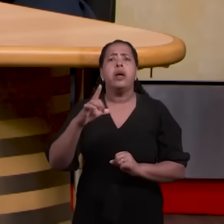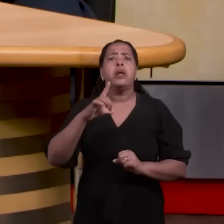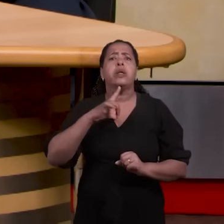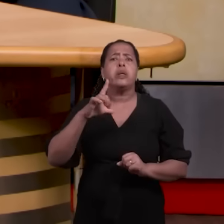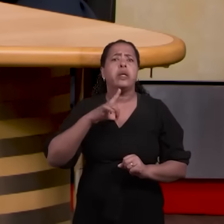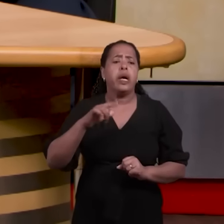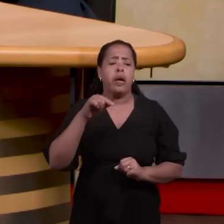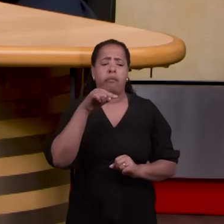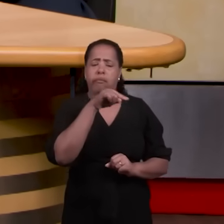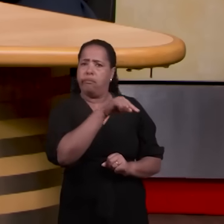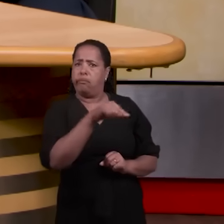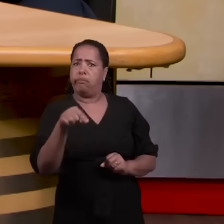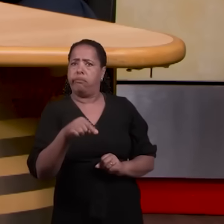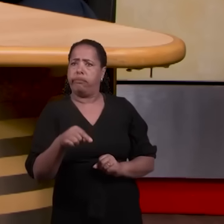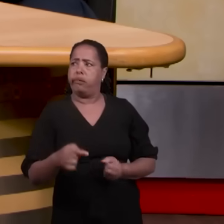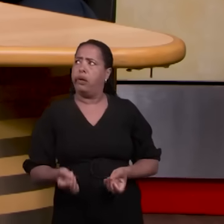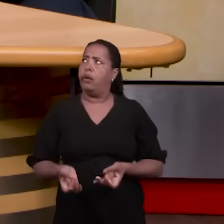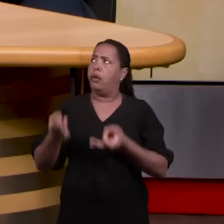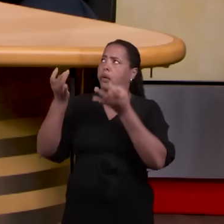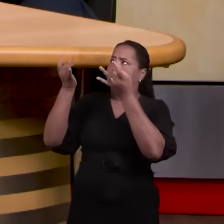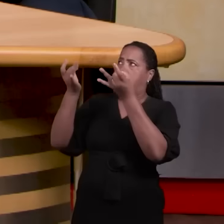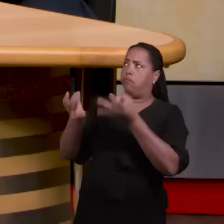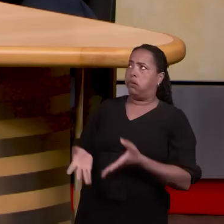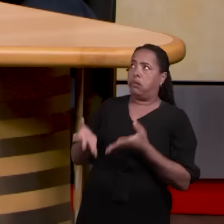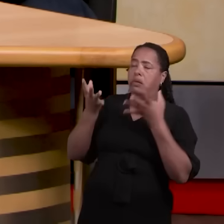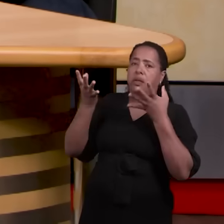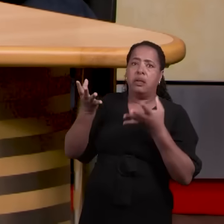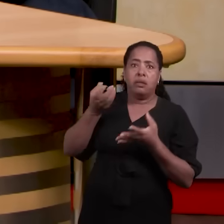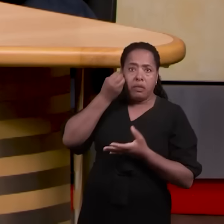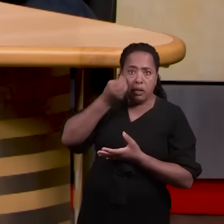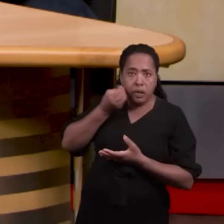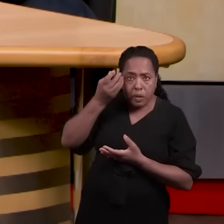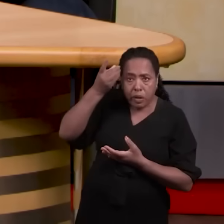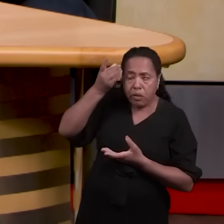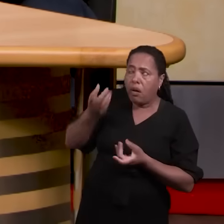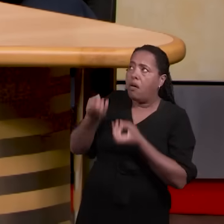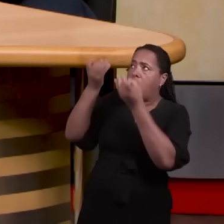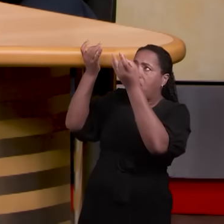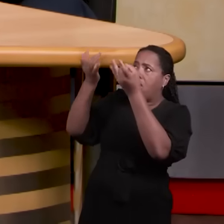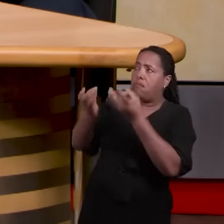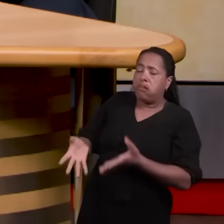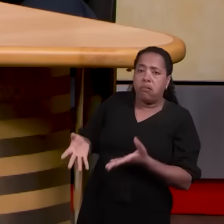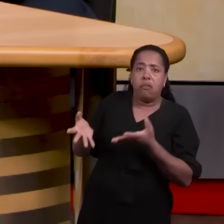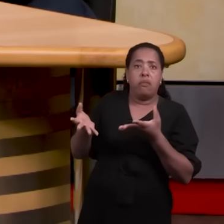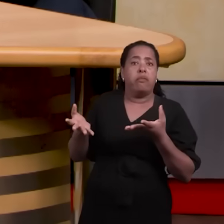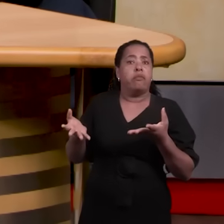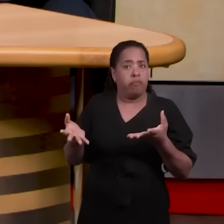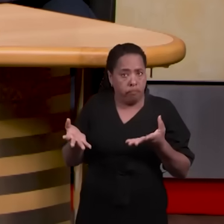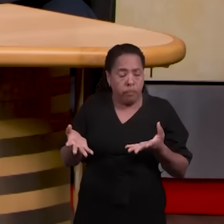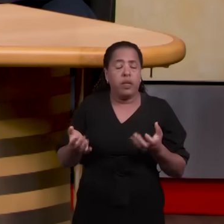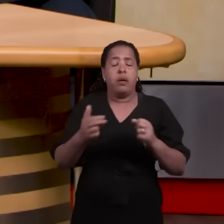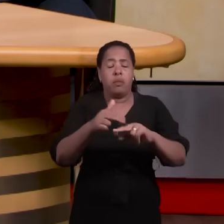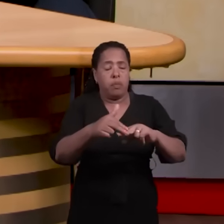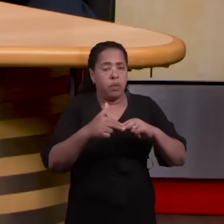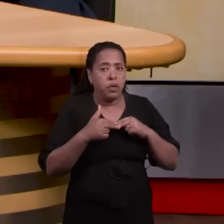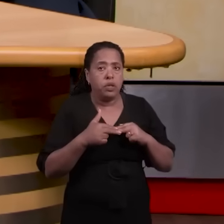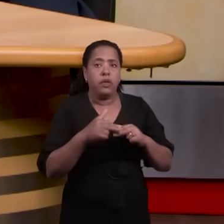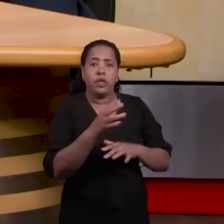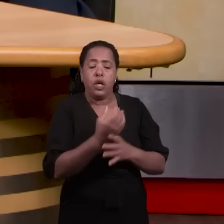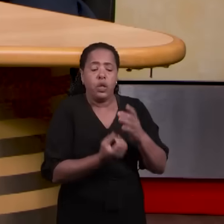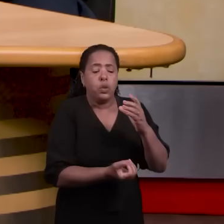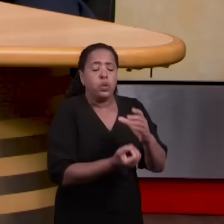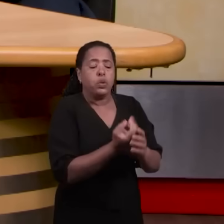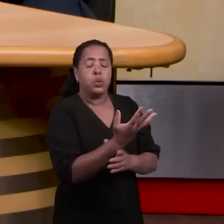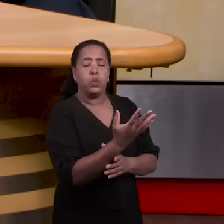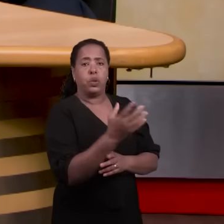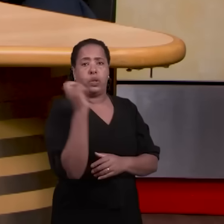muito bem, muitos grupos deixaram de aceitar as experiências com dons, dos outros dons, por